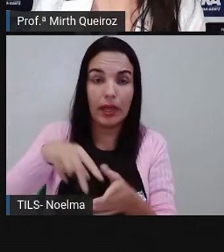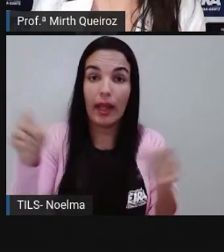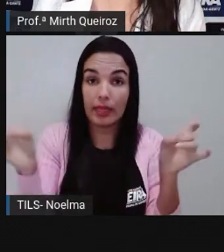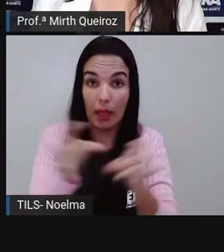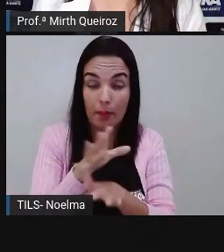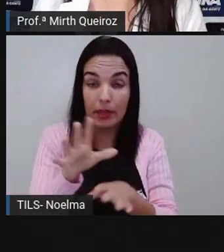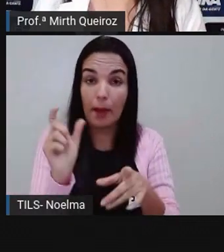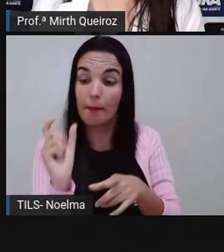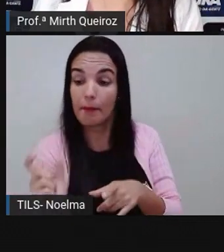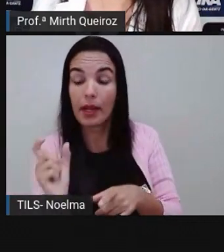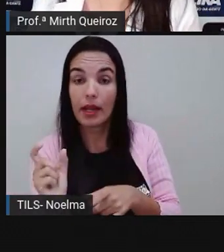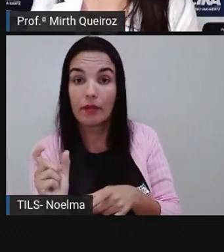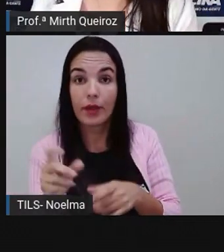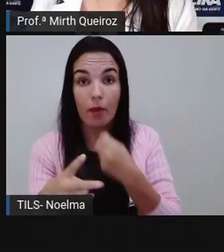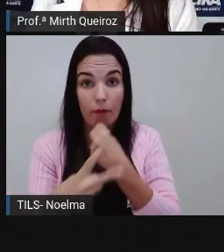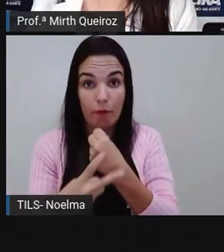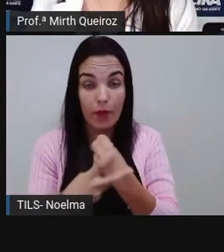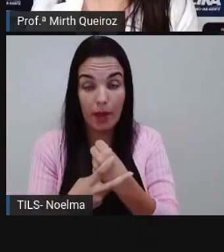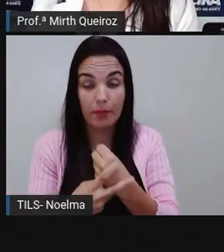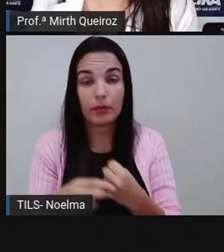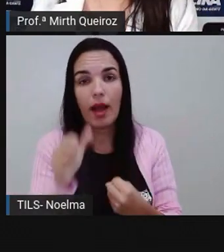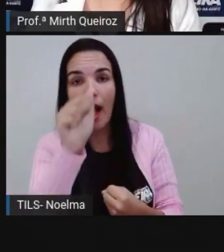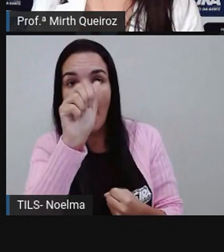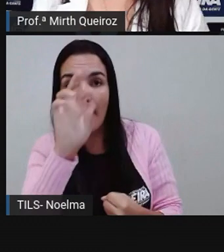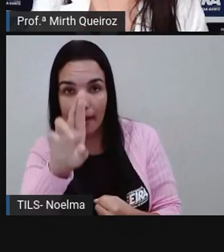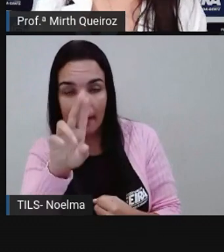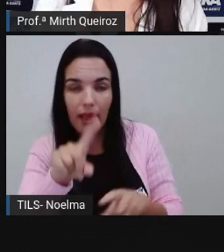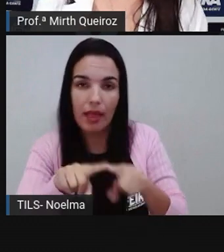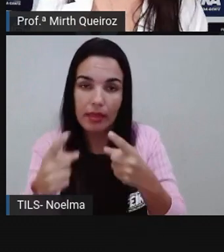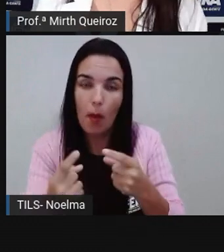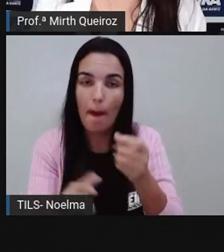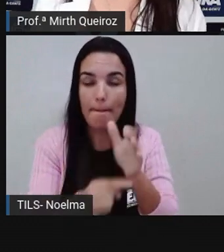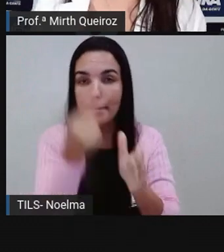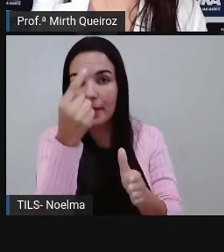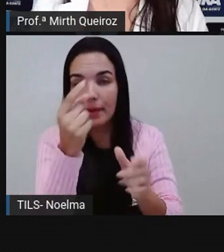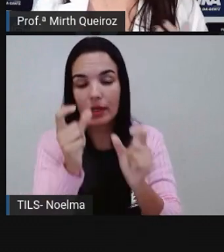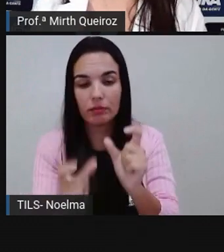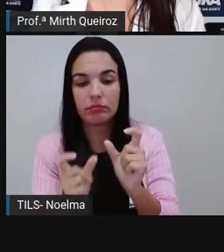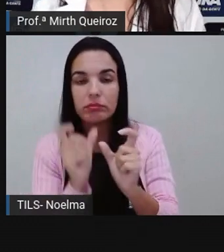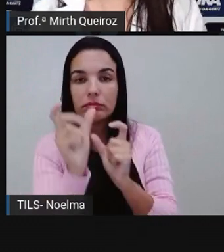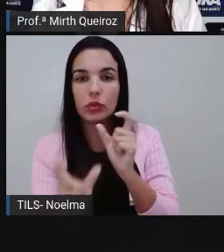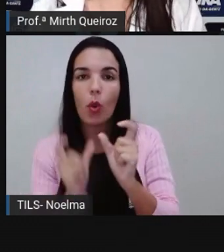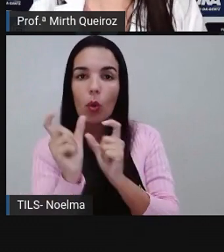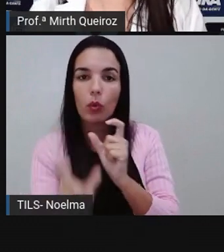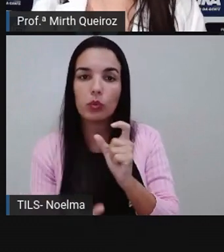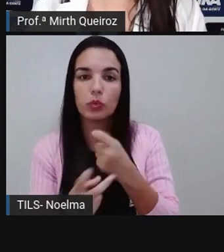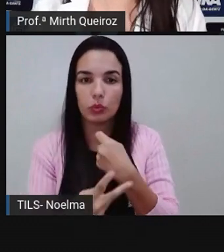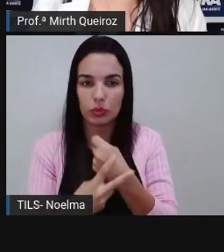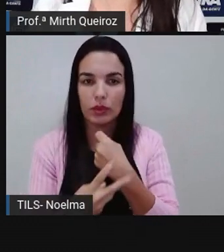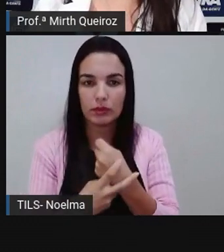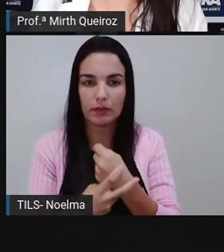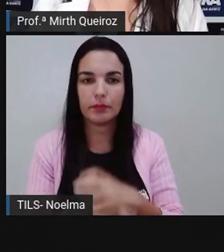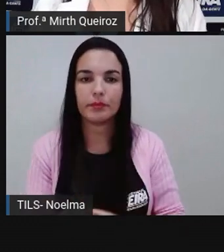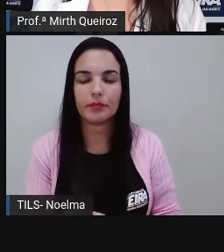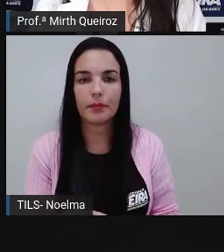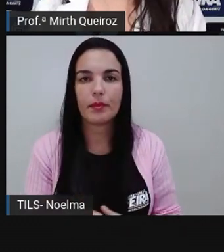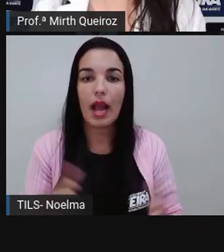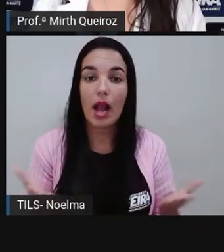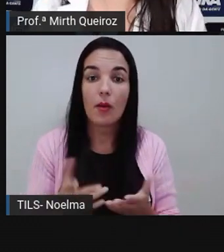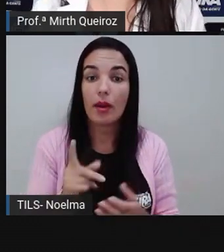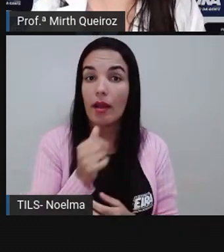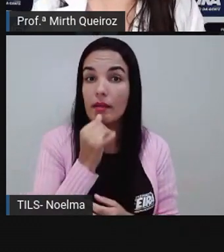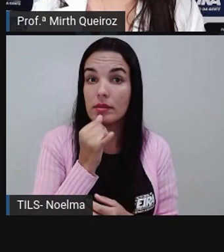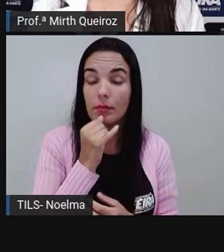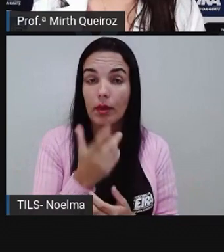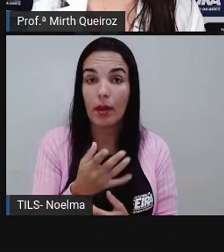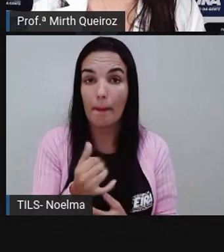AR. Então, nós temos aí verbos de primeira conjugação. Já palavras como beber, ler, pôr,